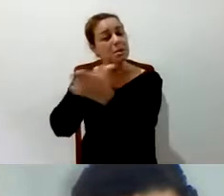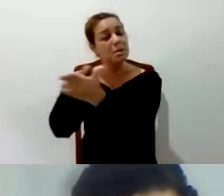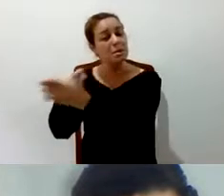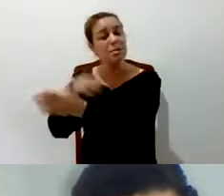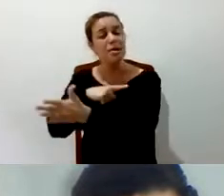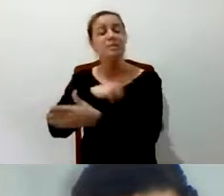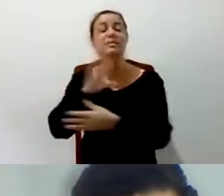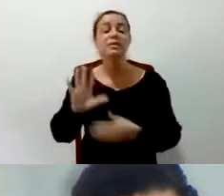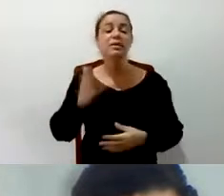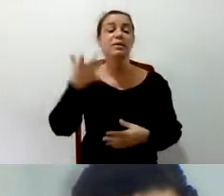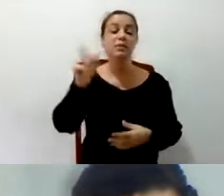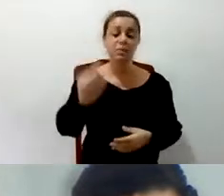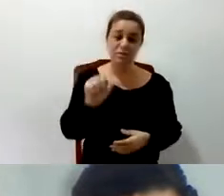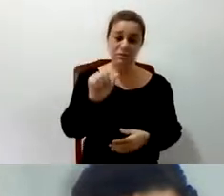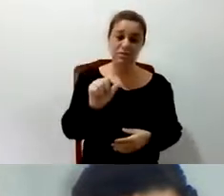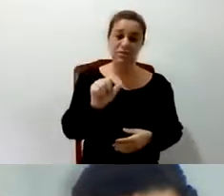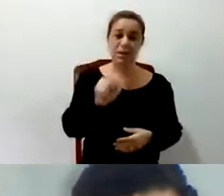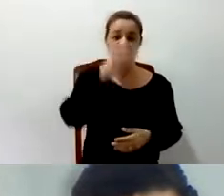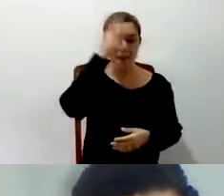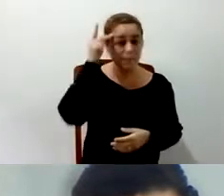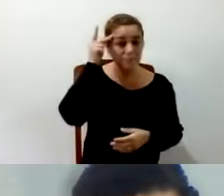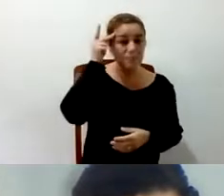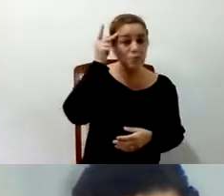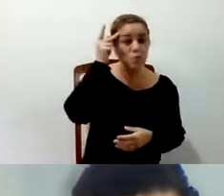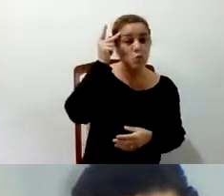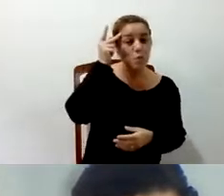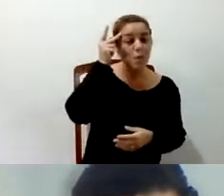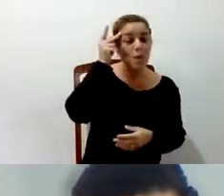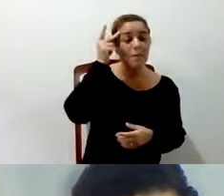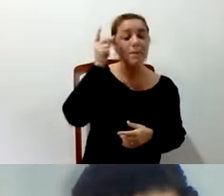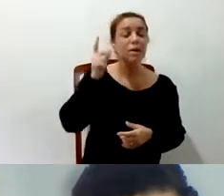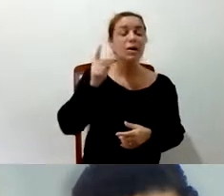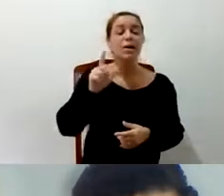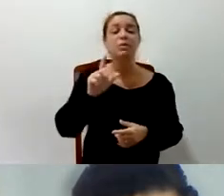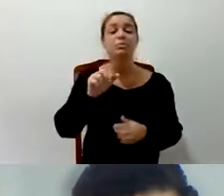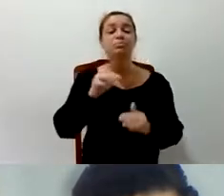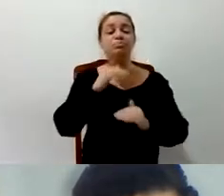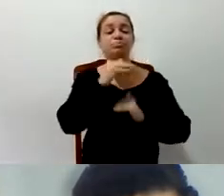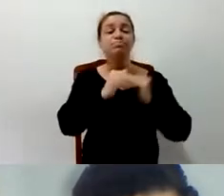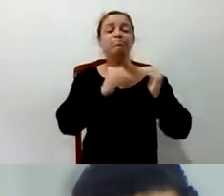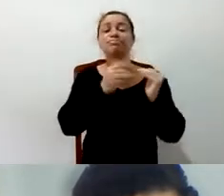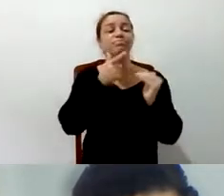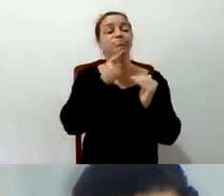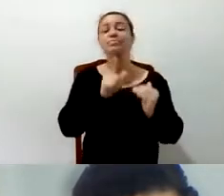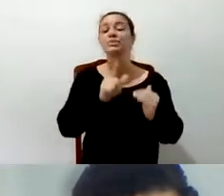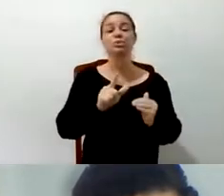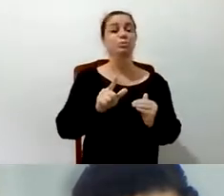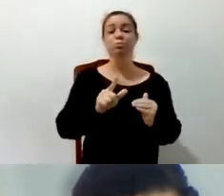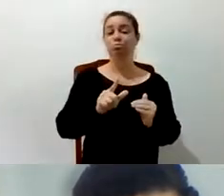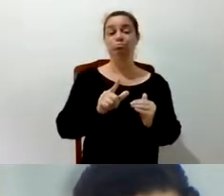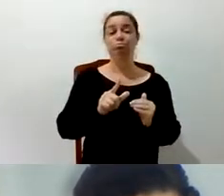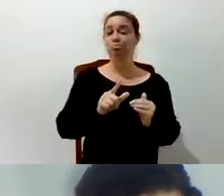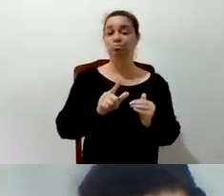forma, é um empecilho para que promova o desenvolvimento, né, de todas as dimensões da formação,